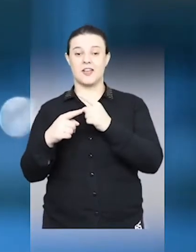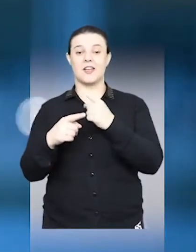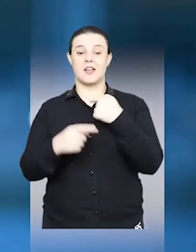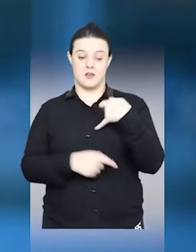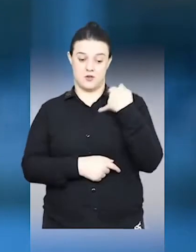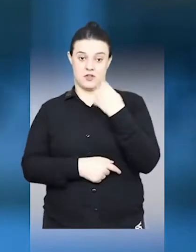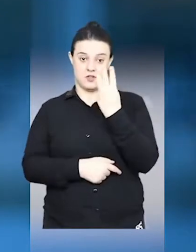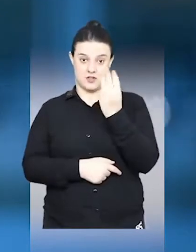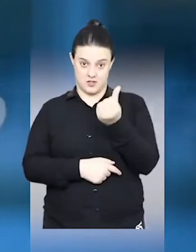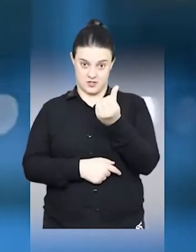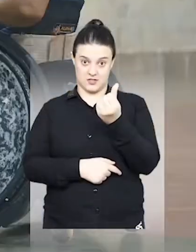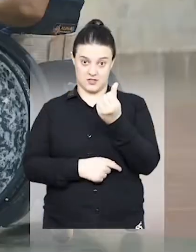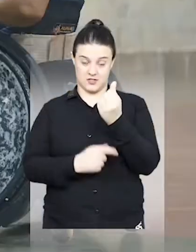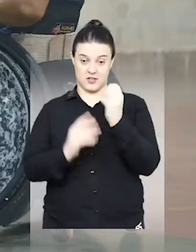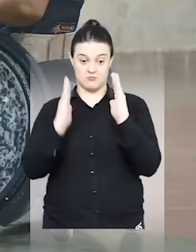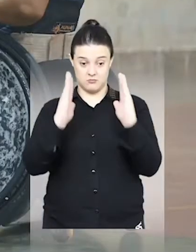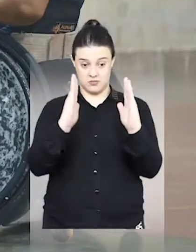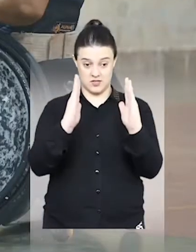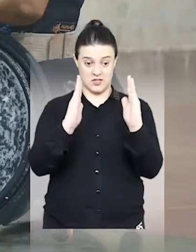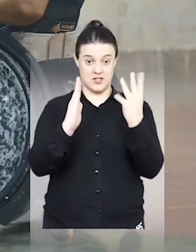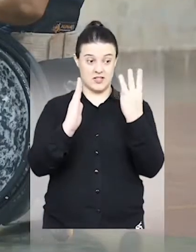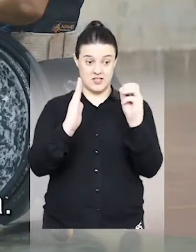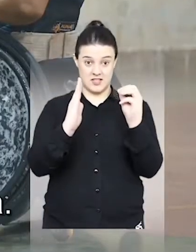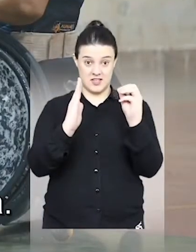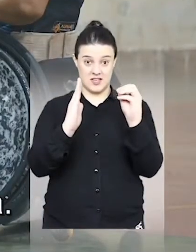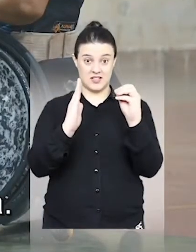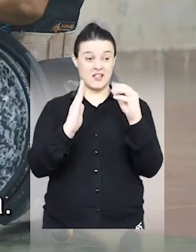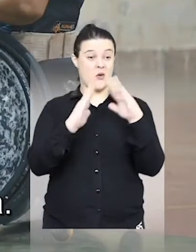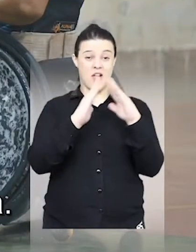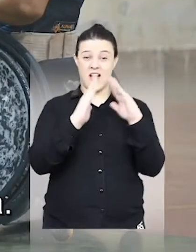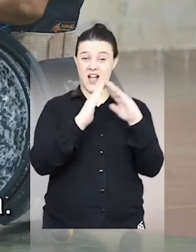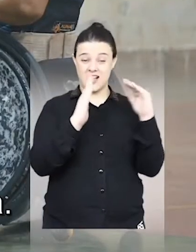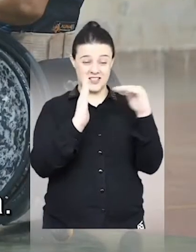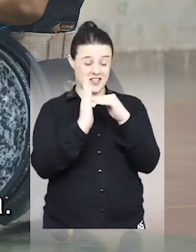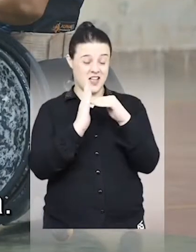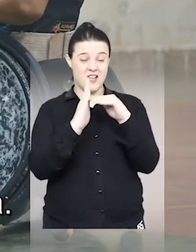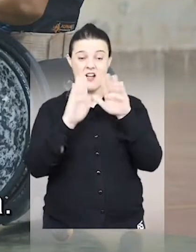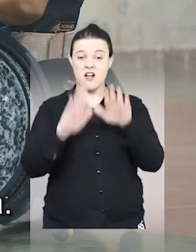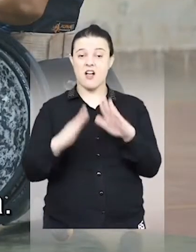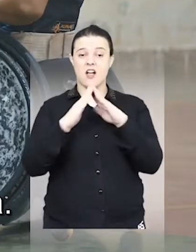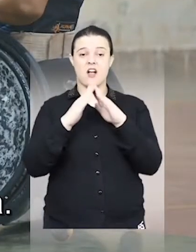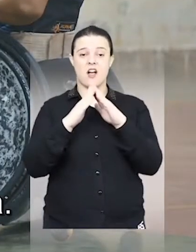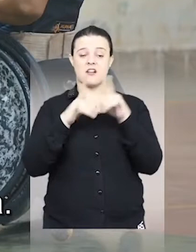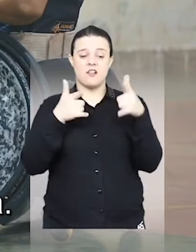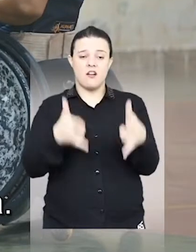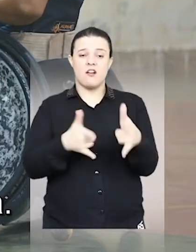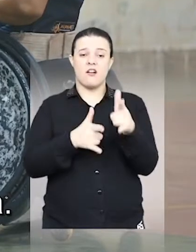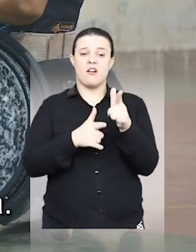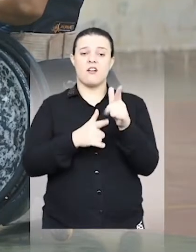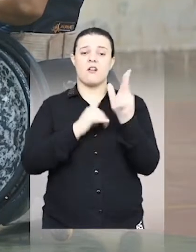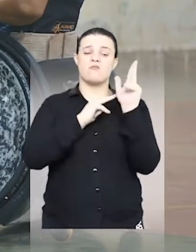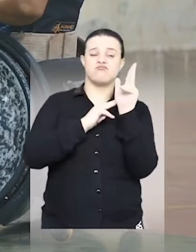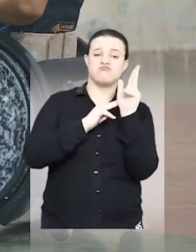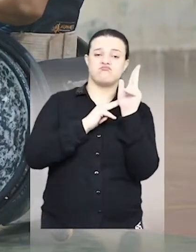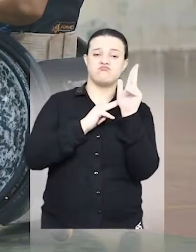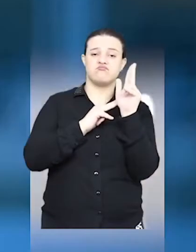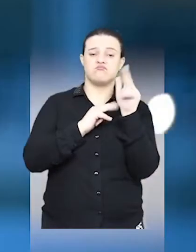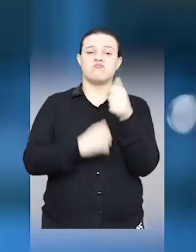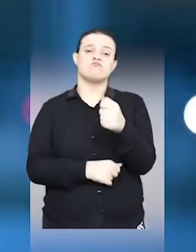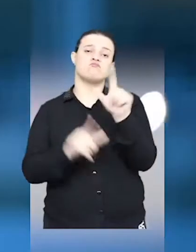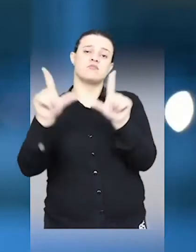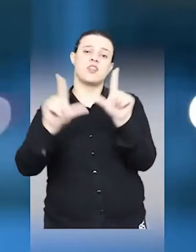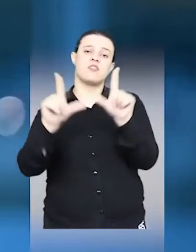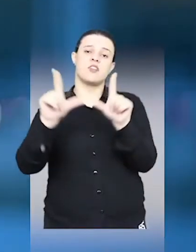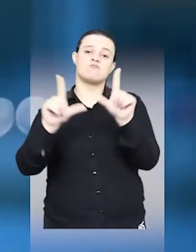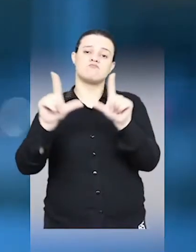falei, tenho 36 anos, dos 30 anos eu ficava em casa, não fazia nada, era sedentário, não fazia nada, só ficava em